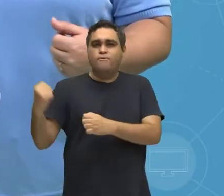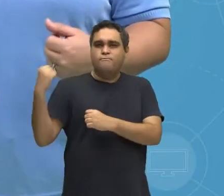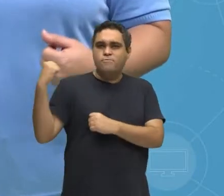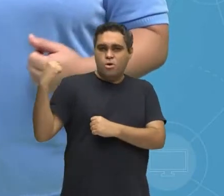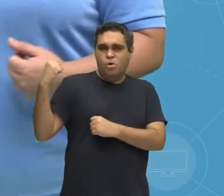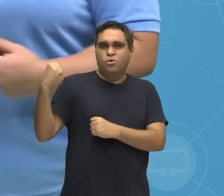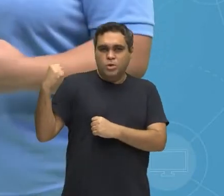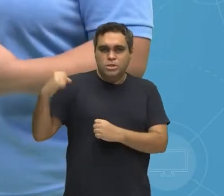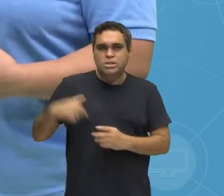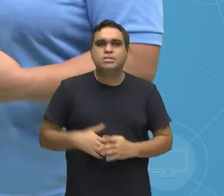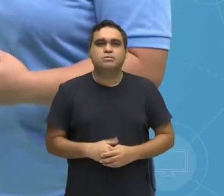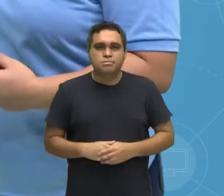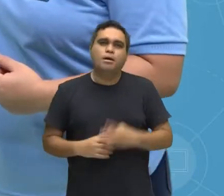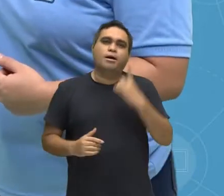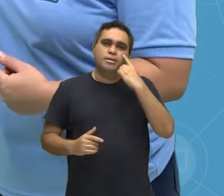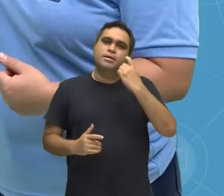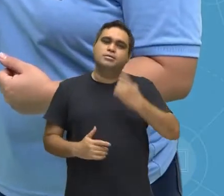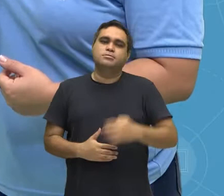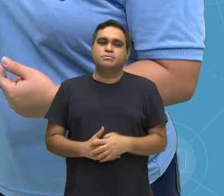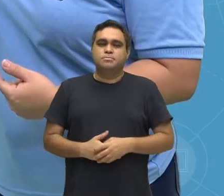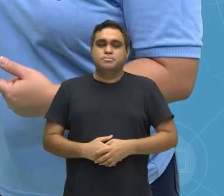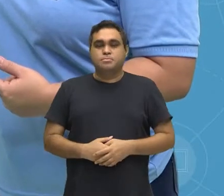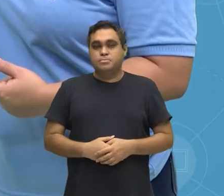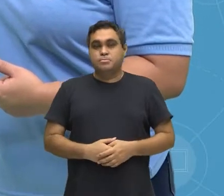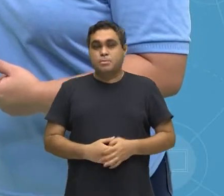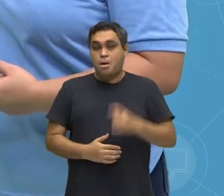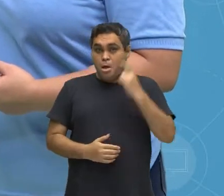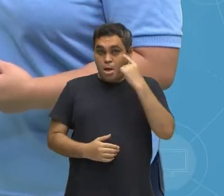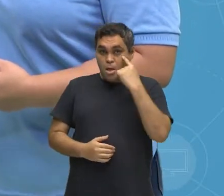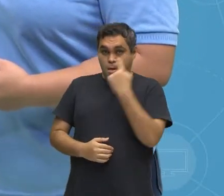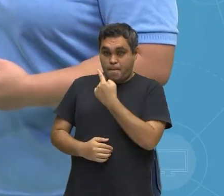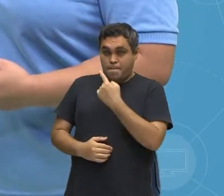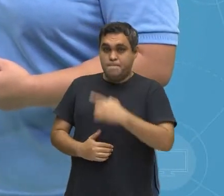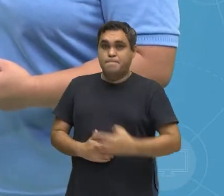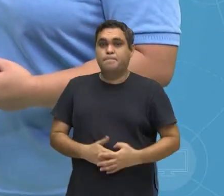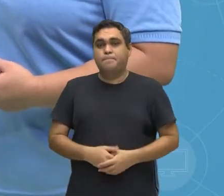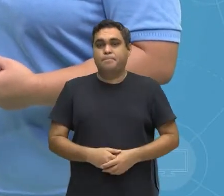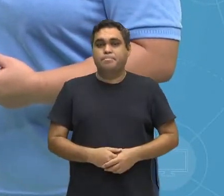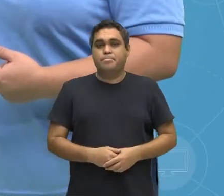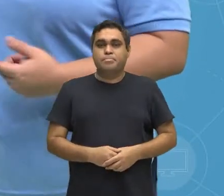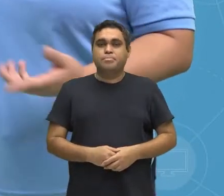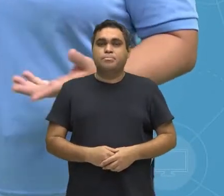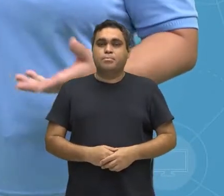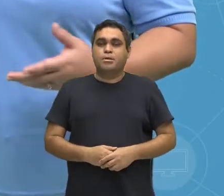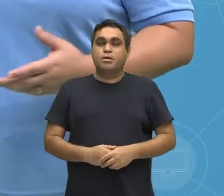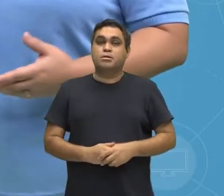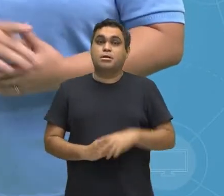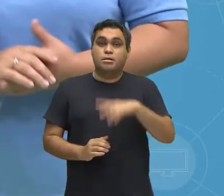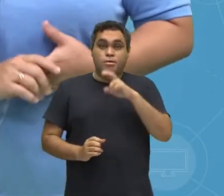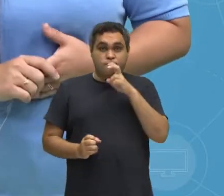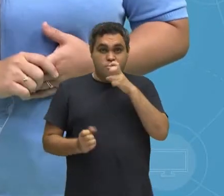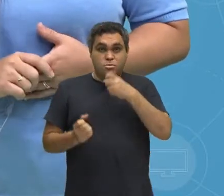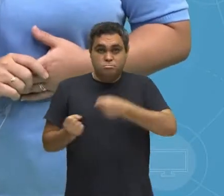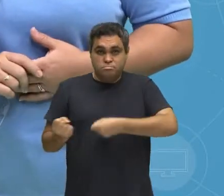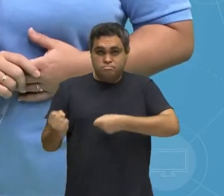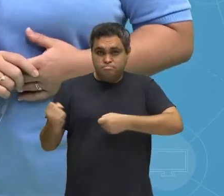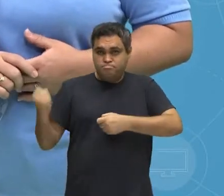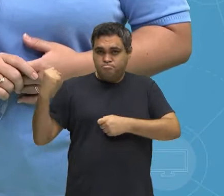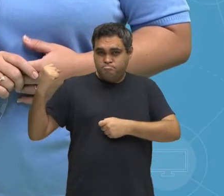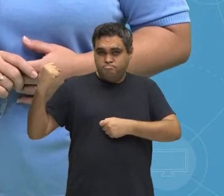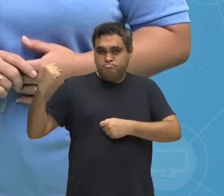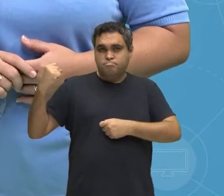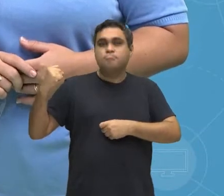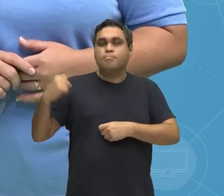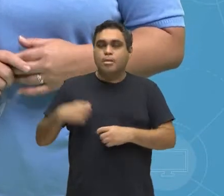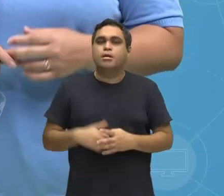né? É bem interessante. Então, olha só, no cabo de guerra, de força no caso, O objetivo é